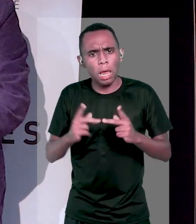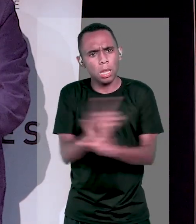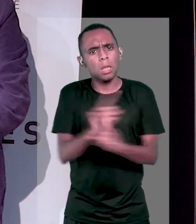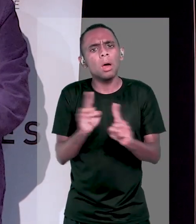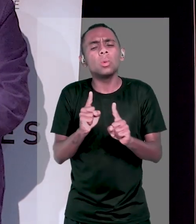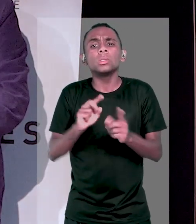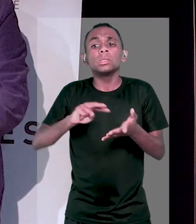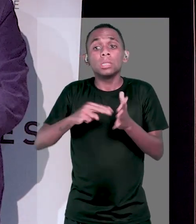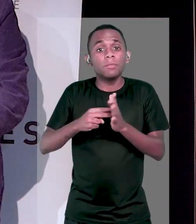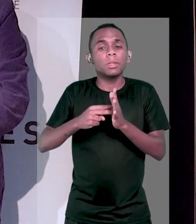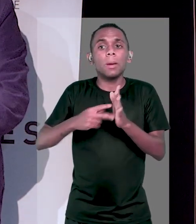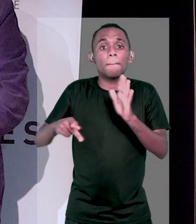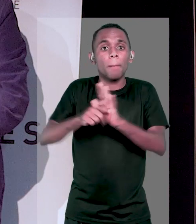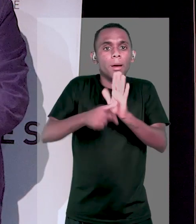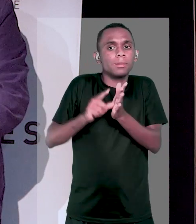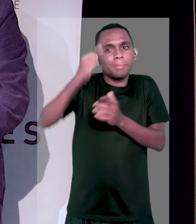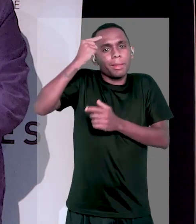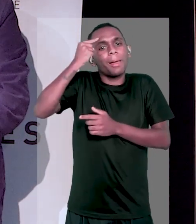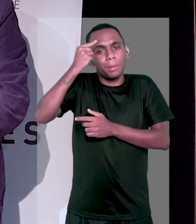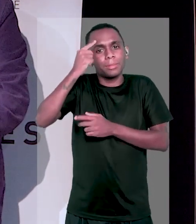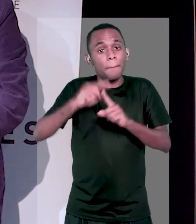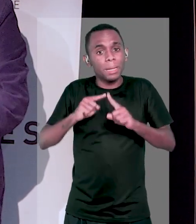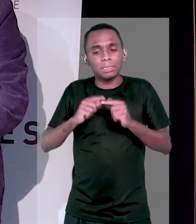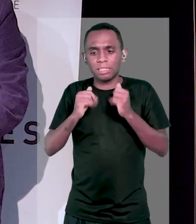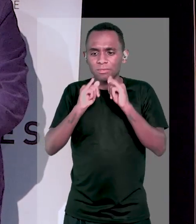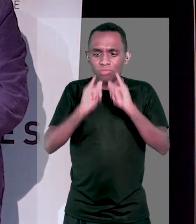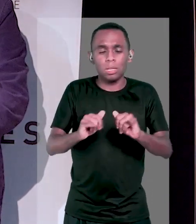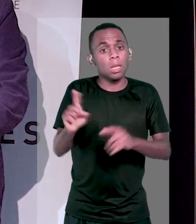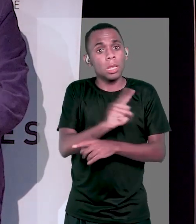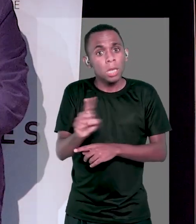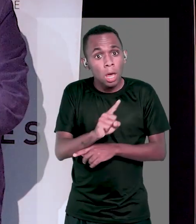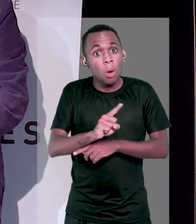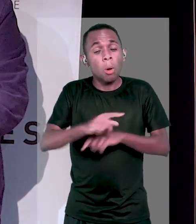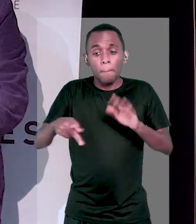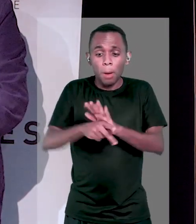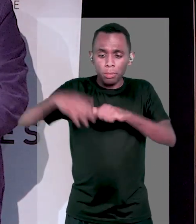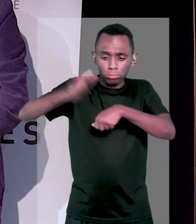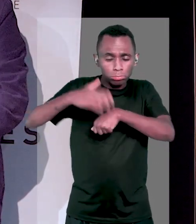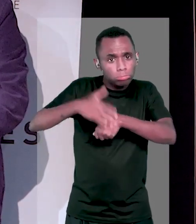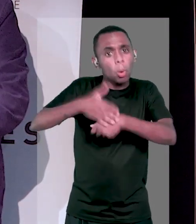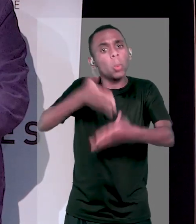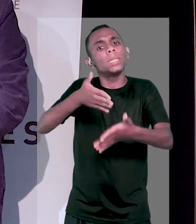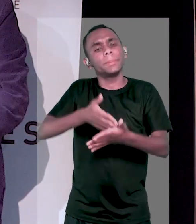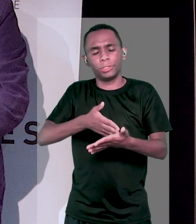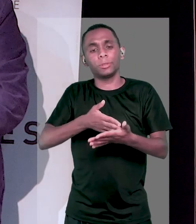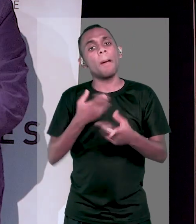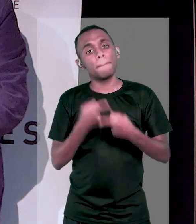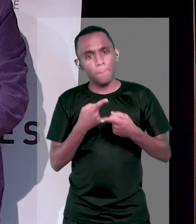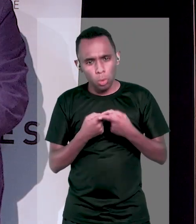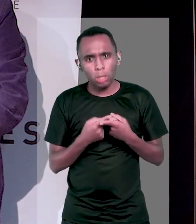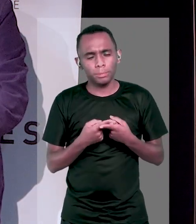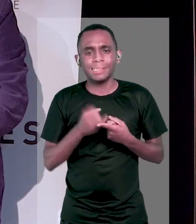fantásticos, não é? Mas o Alain, ele escreveu a vez o seguinte, pensar é